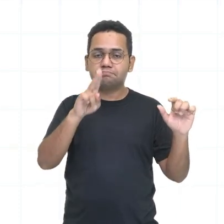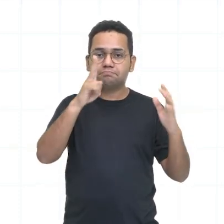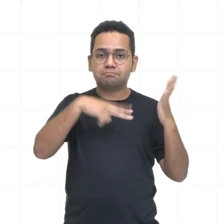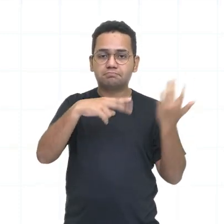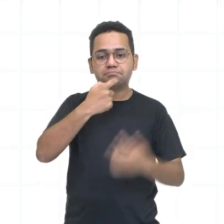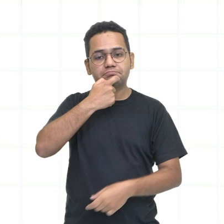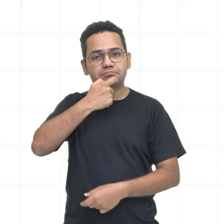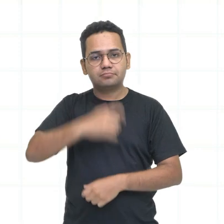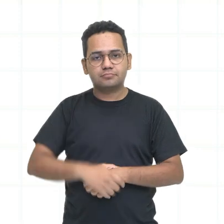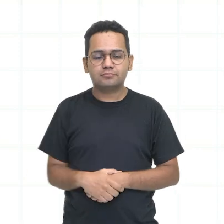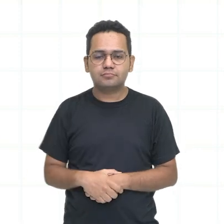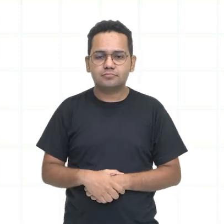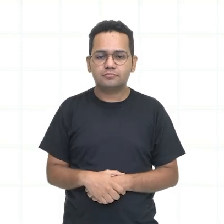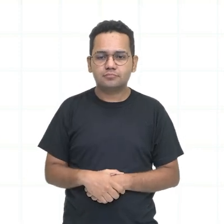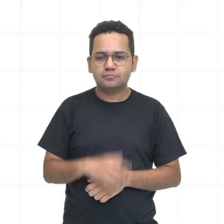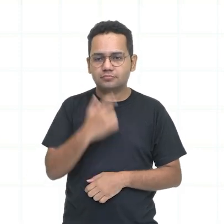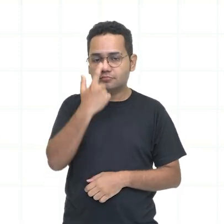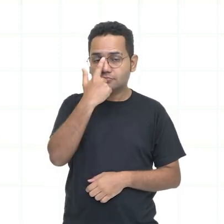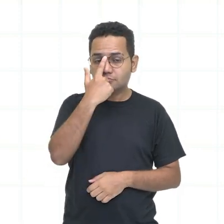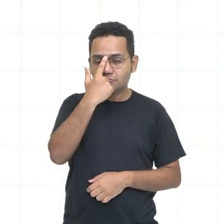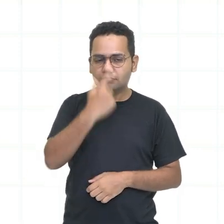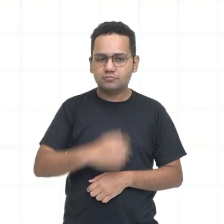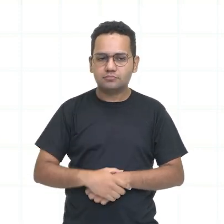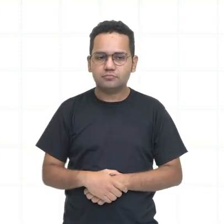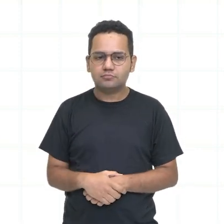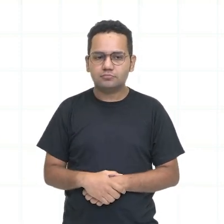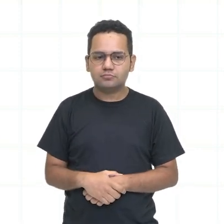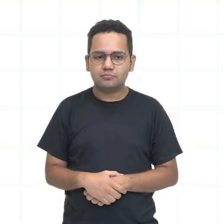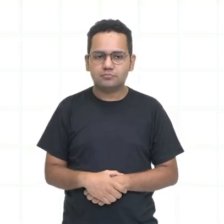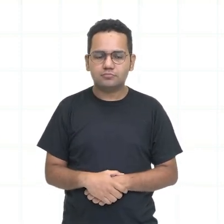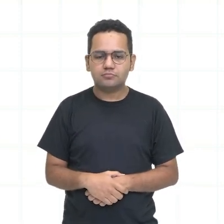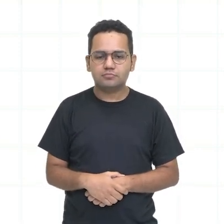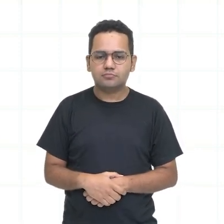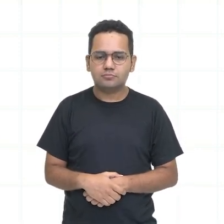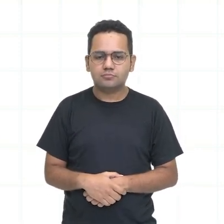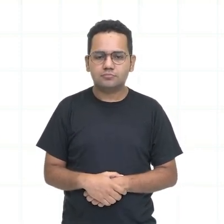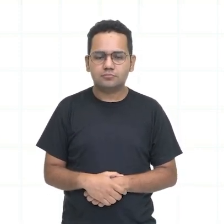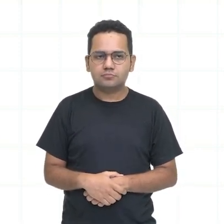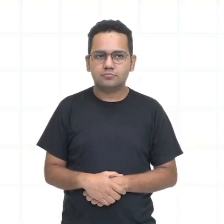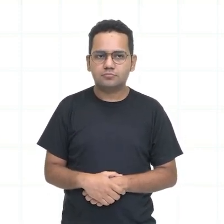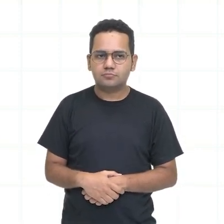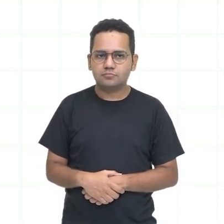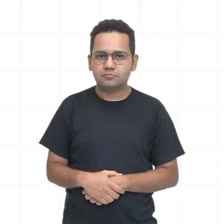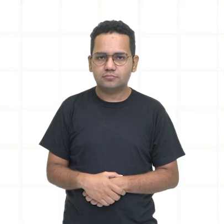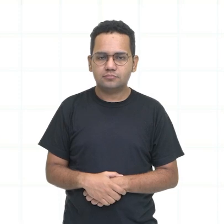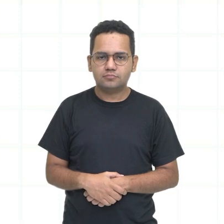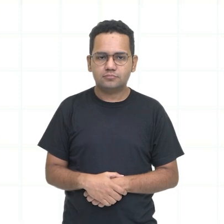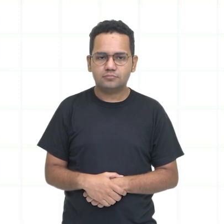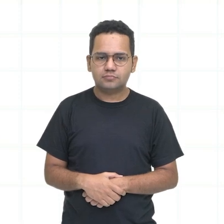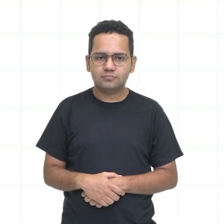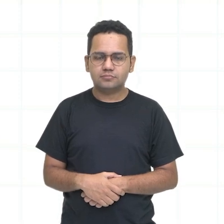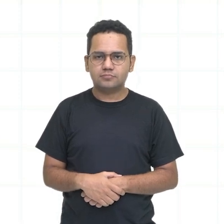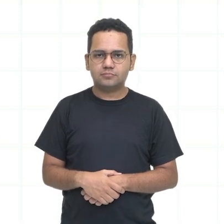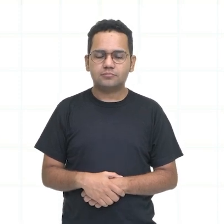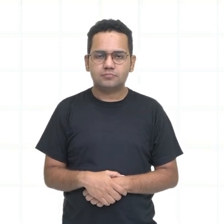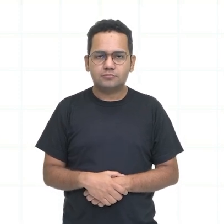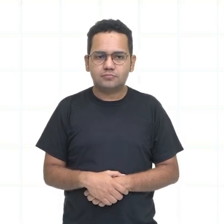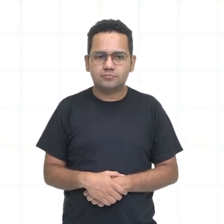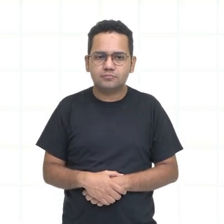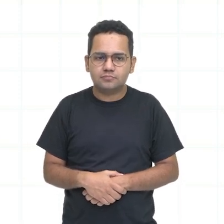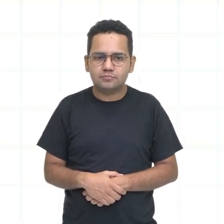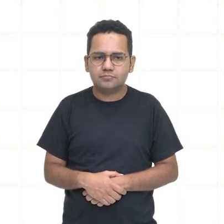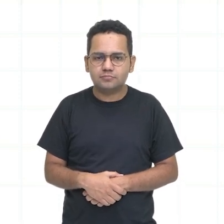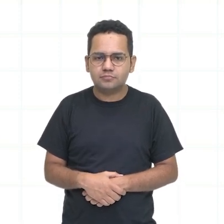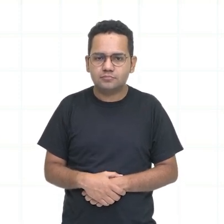is the set of conceptions, qualities, or qualities, beliefs and